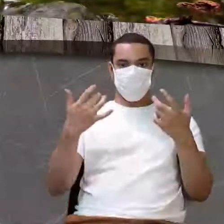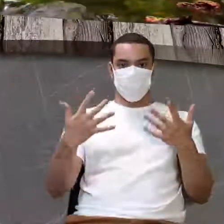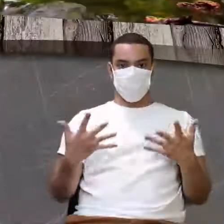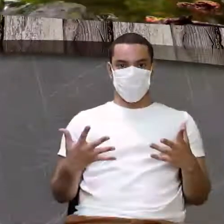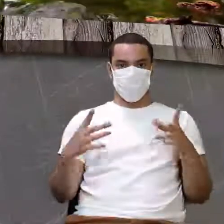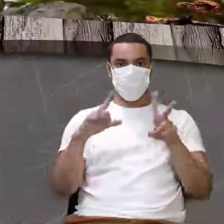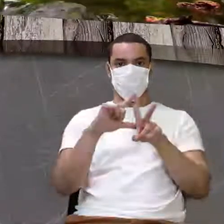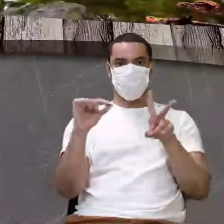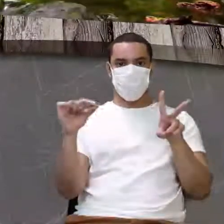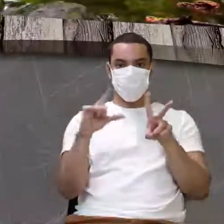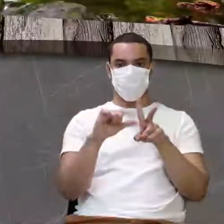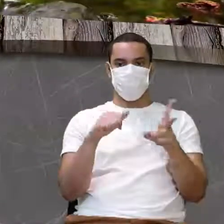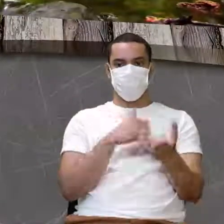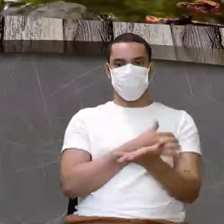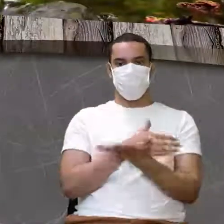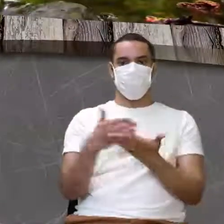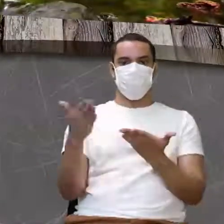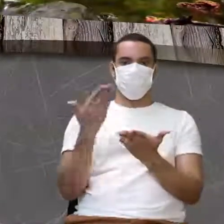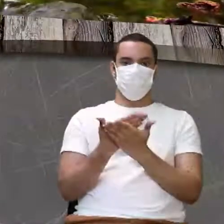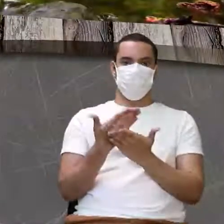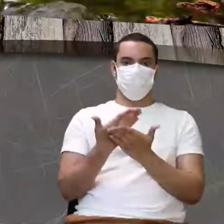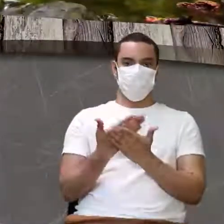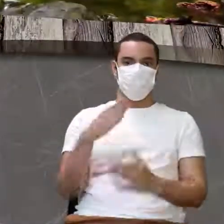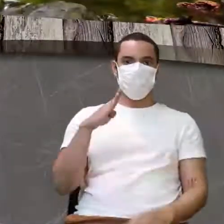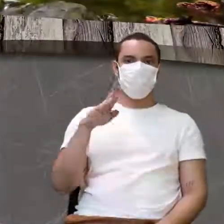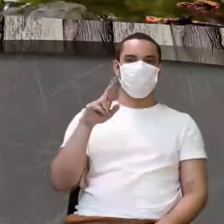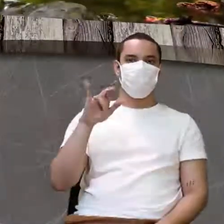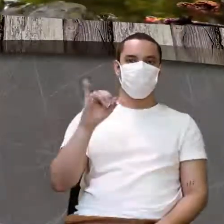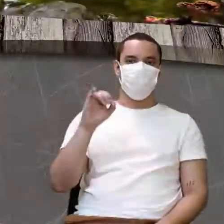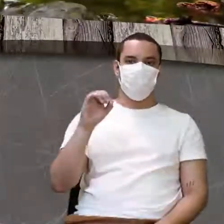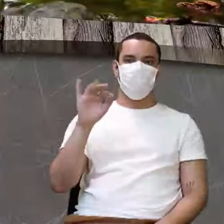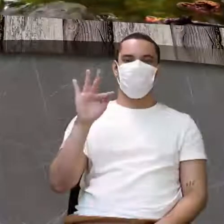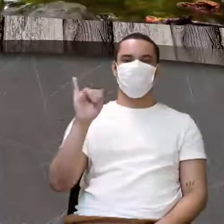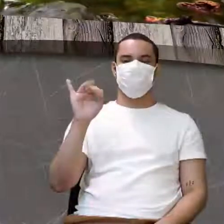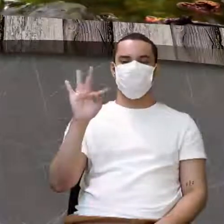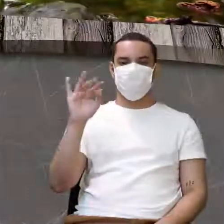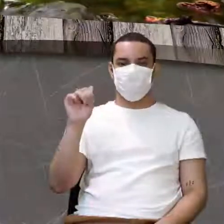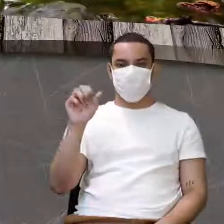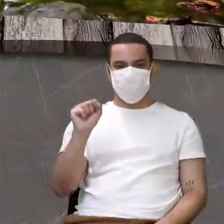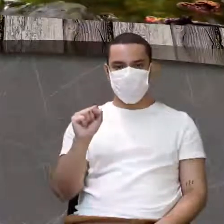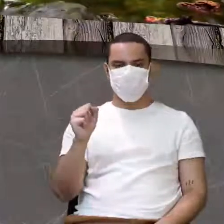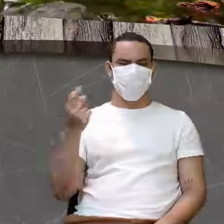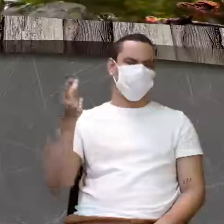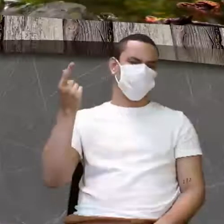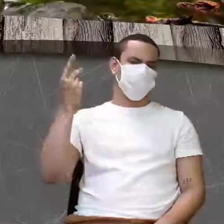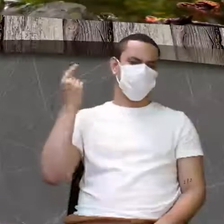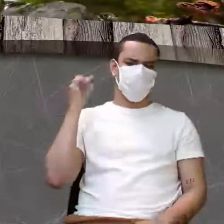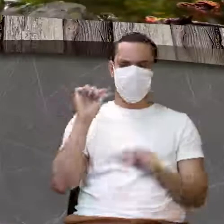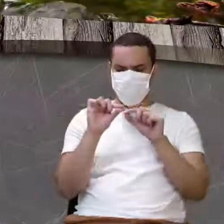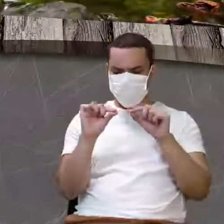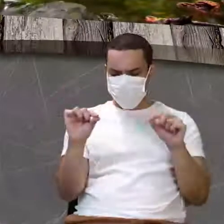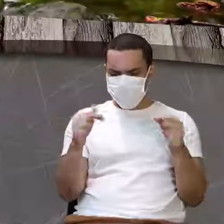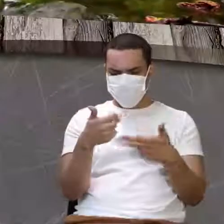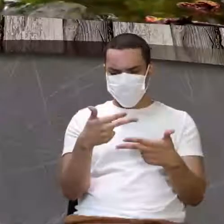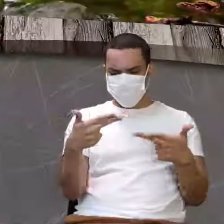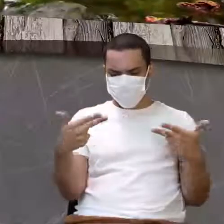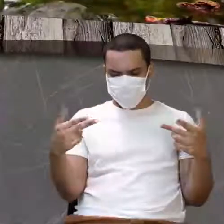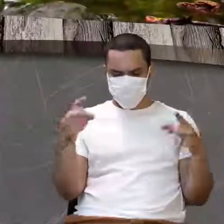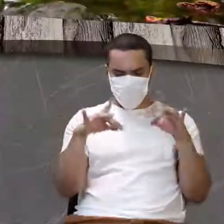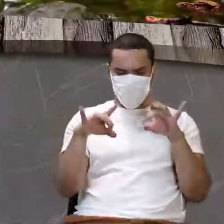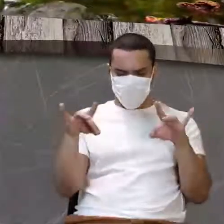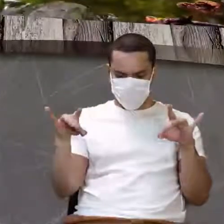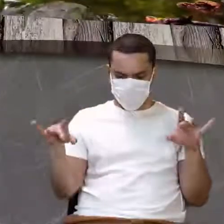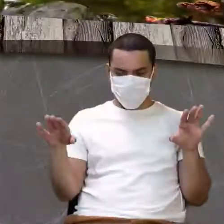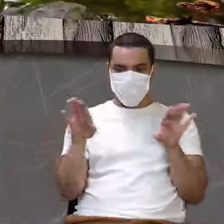aí a gente começa a estudar lá as briófitas, que são aquelas de pequeno porte, lembra? Os musgos, muito pequenininhos, as plantas